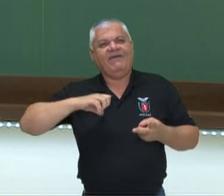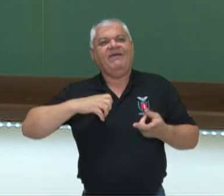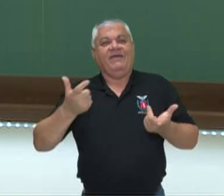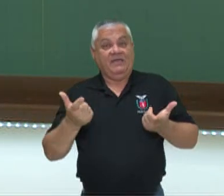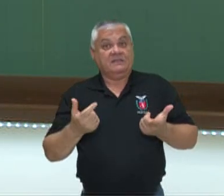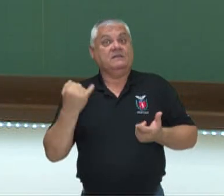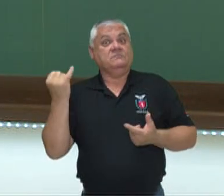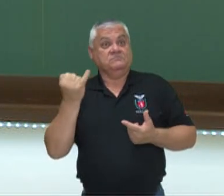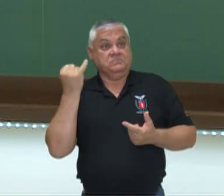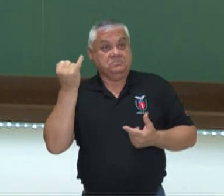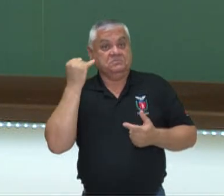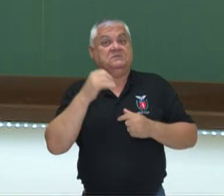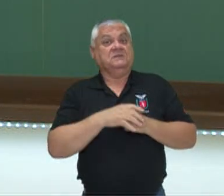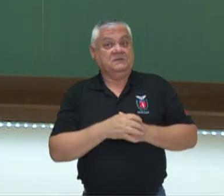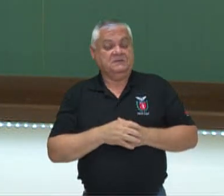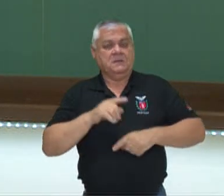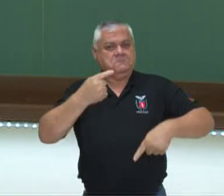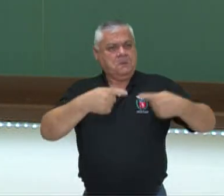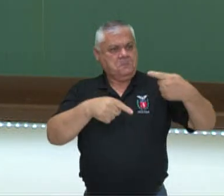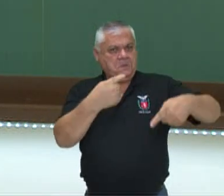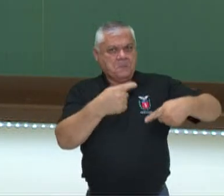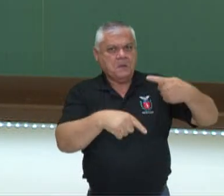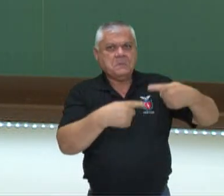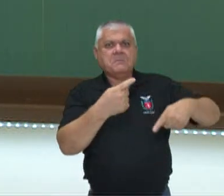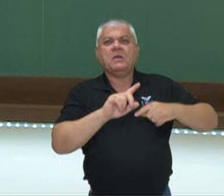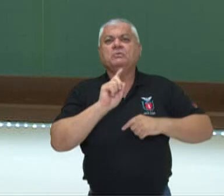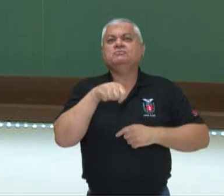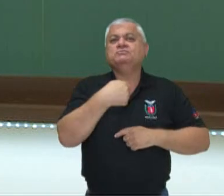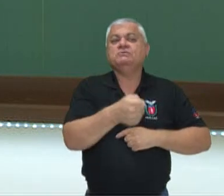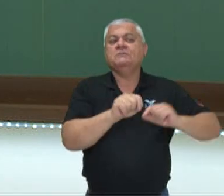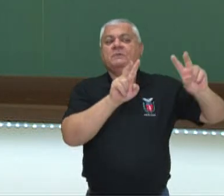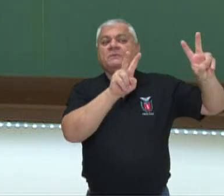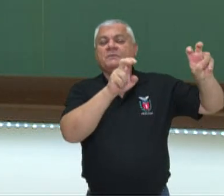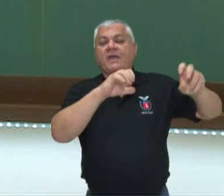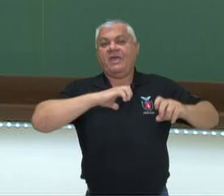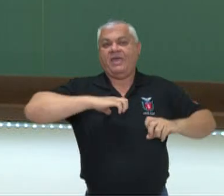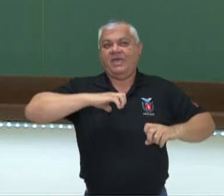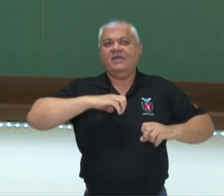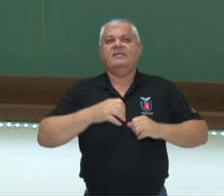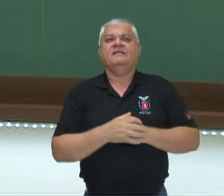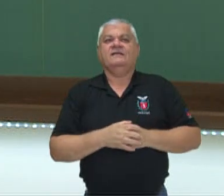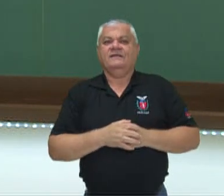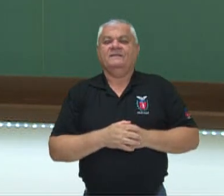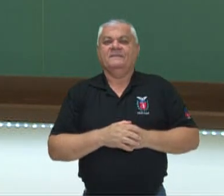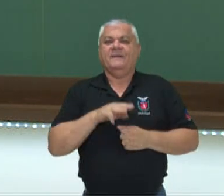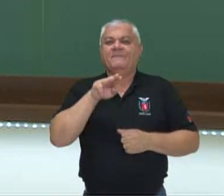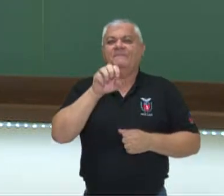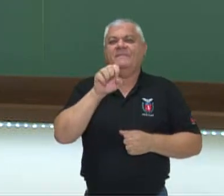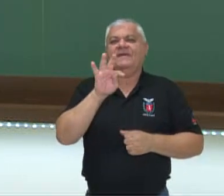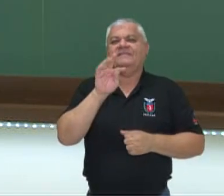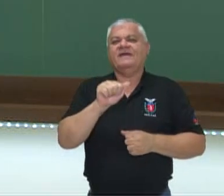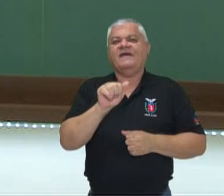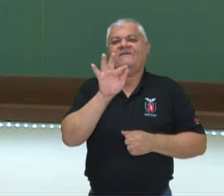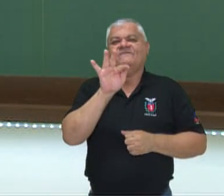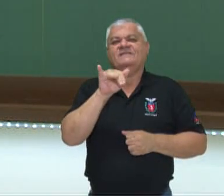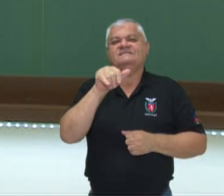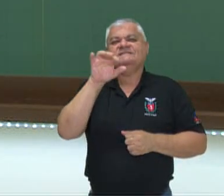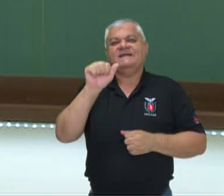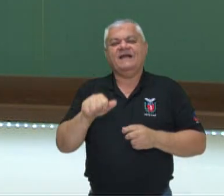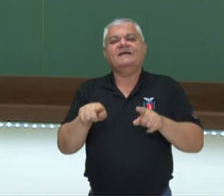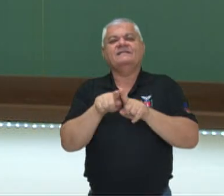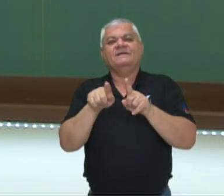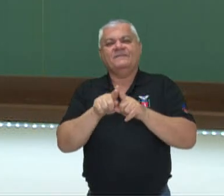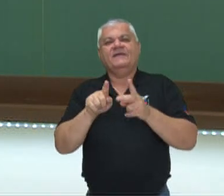essencial para a gente entender as discussões de Aristóteles sobre a ética, a metafísica e a retórica, tá? Onde ele